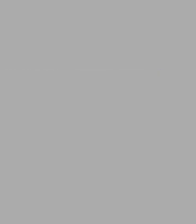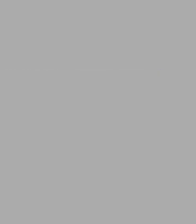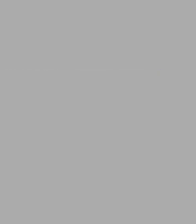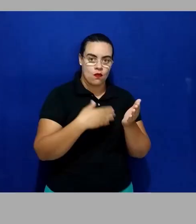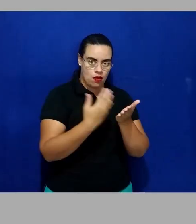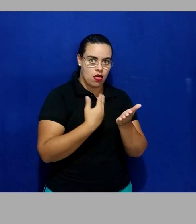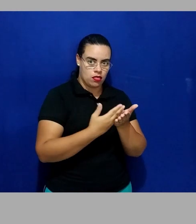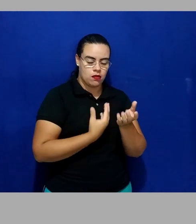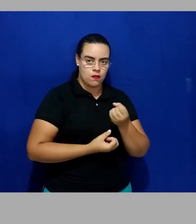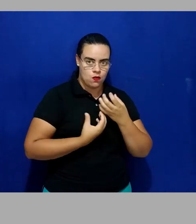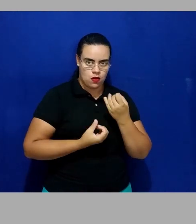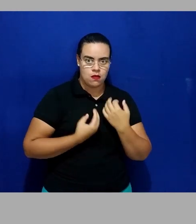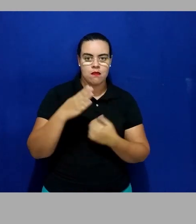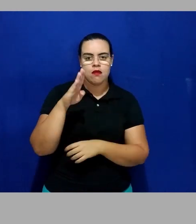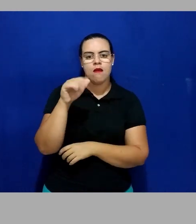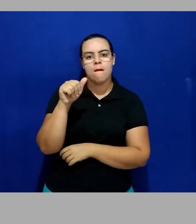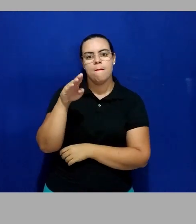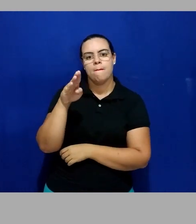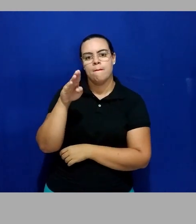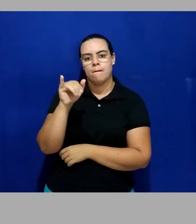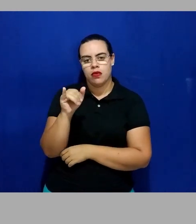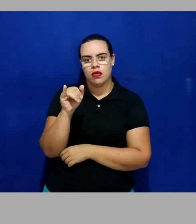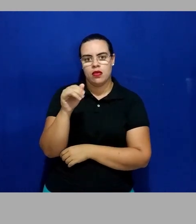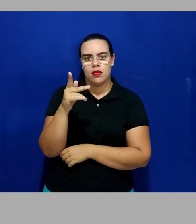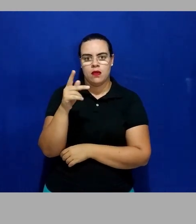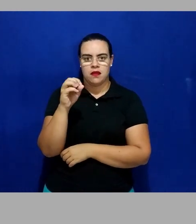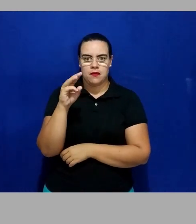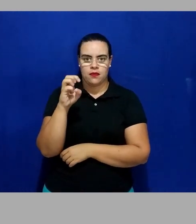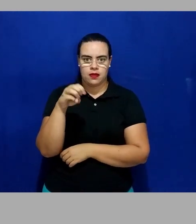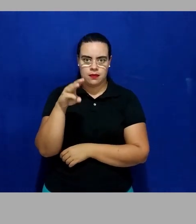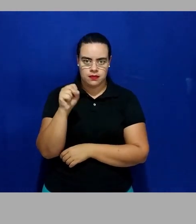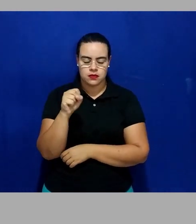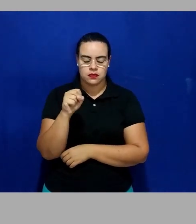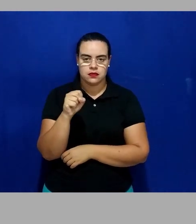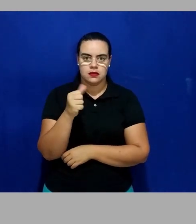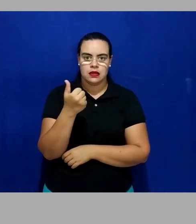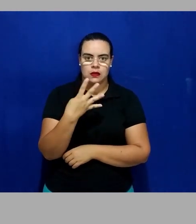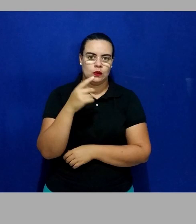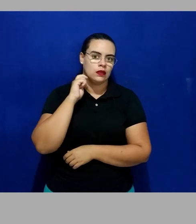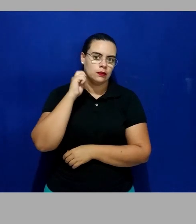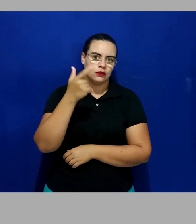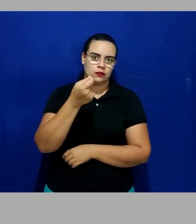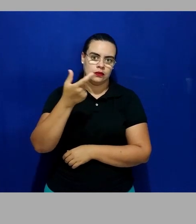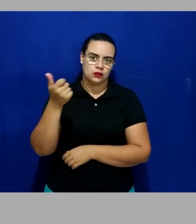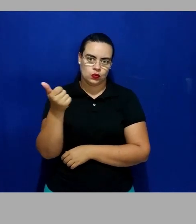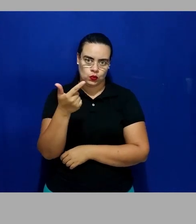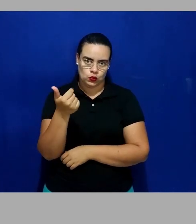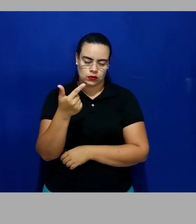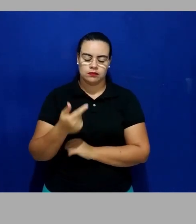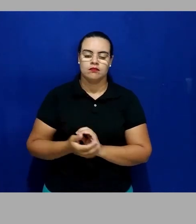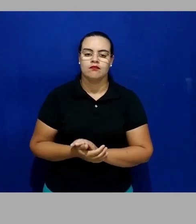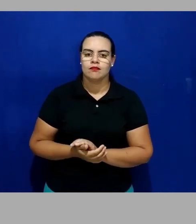Do caderno de poemas Baby Poems, 14 de abril de 2012. Robert